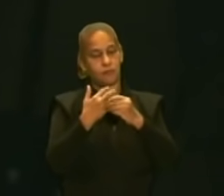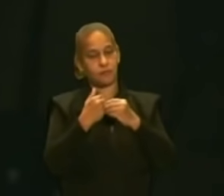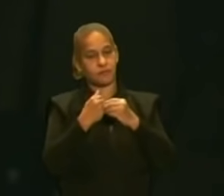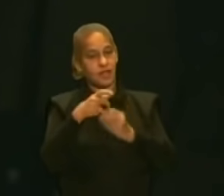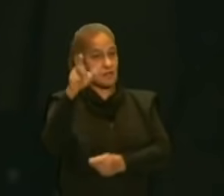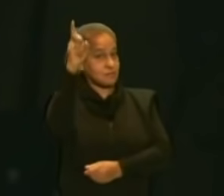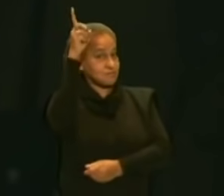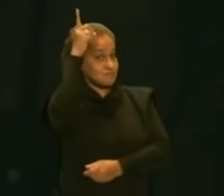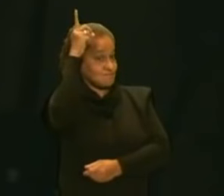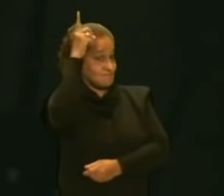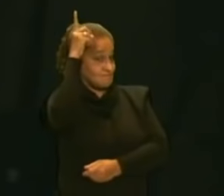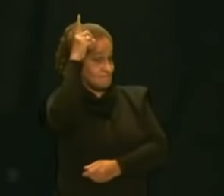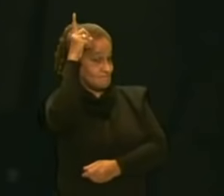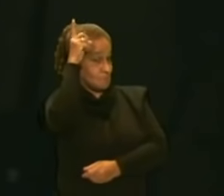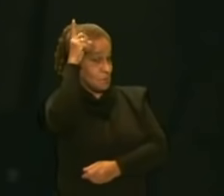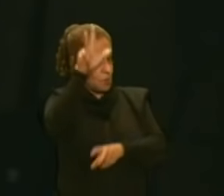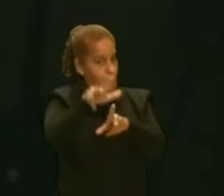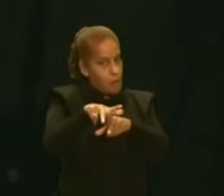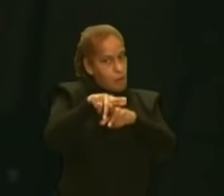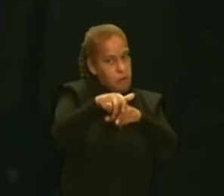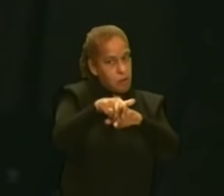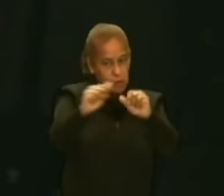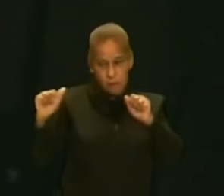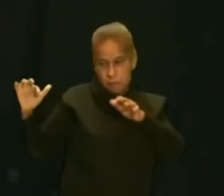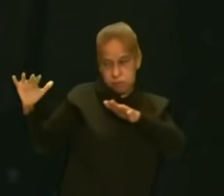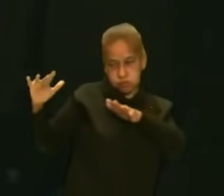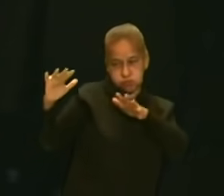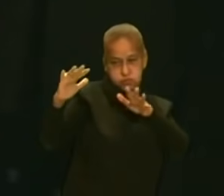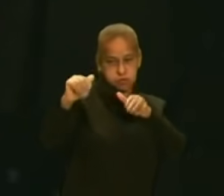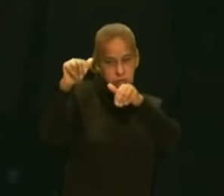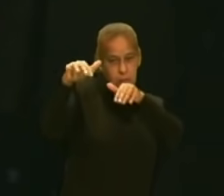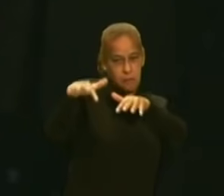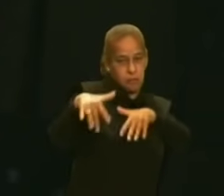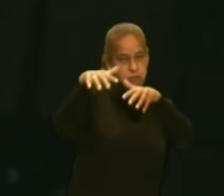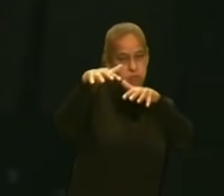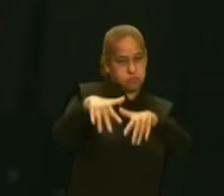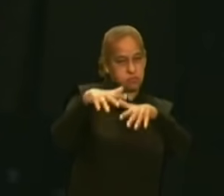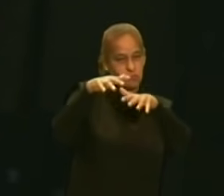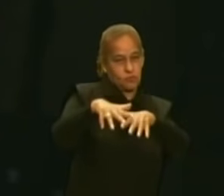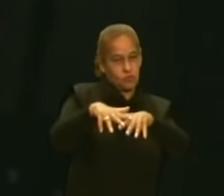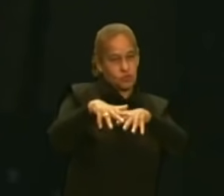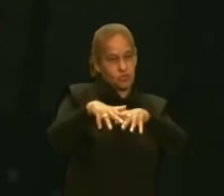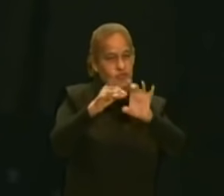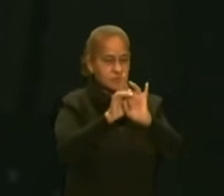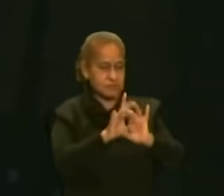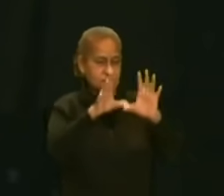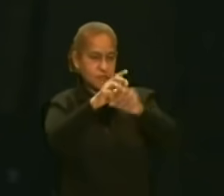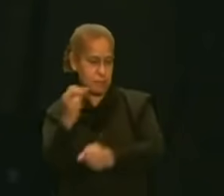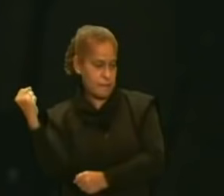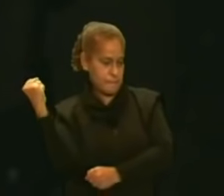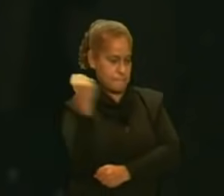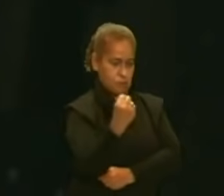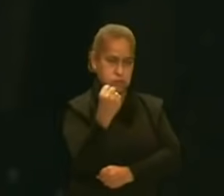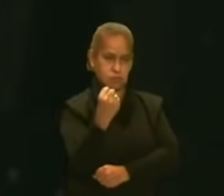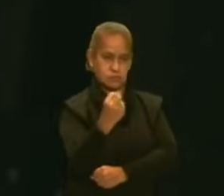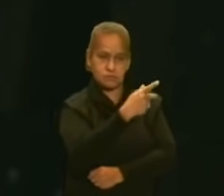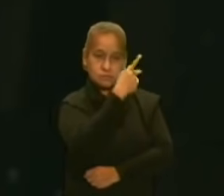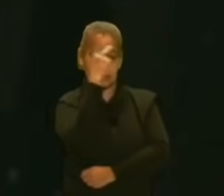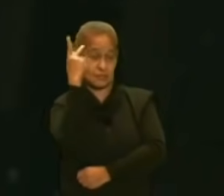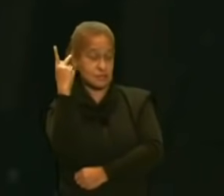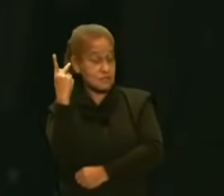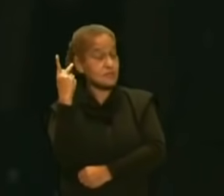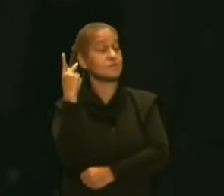de demônios tivesse autoridade para ferir as pessoas, agora não apenas